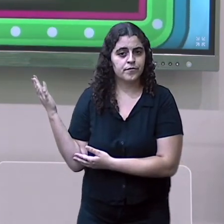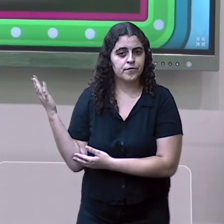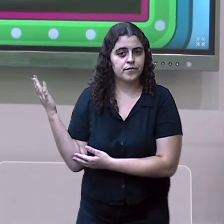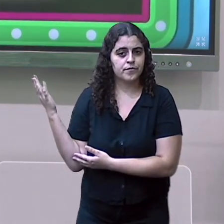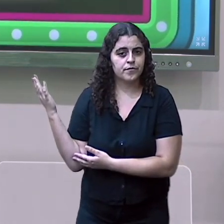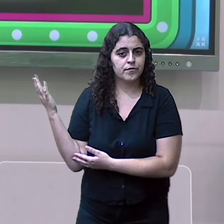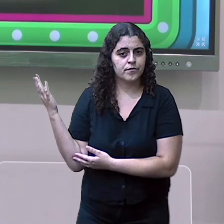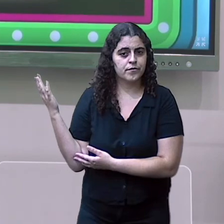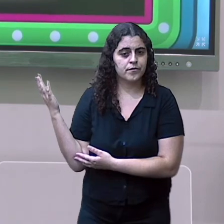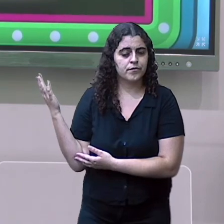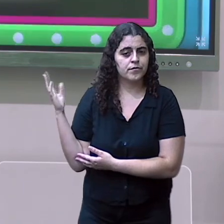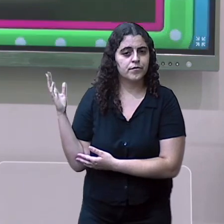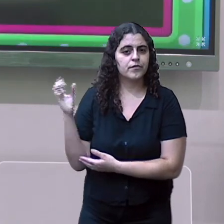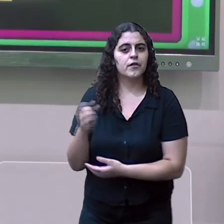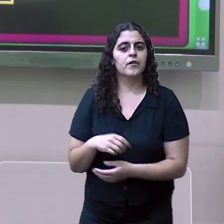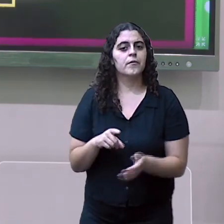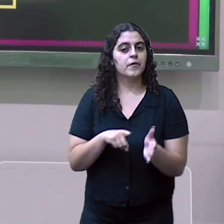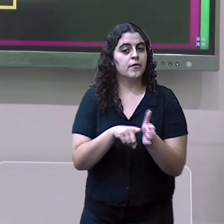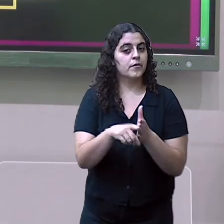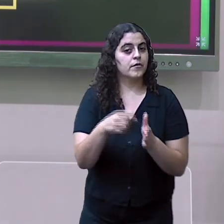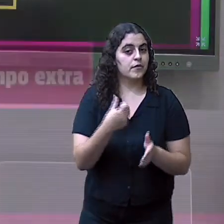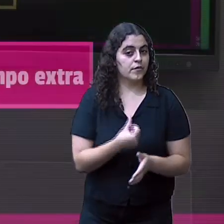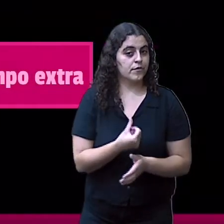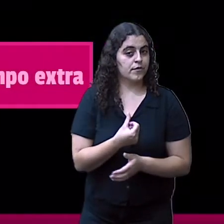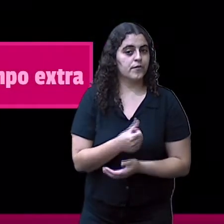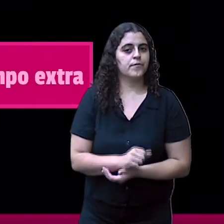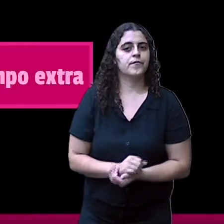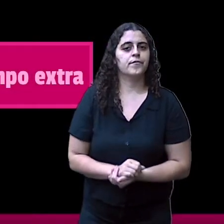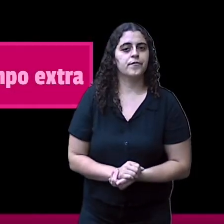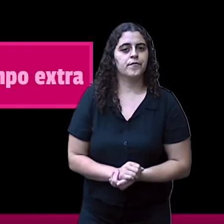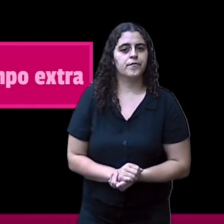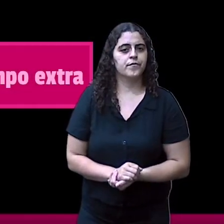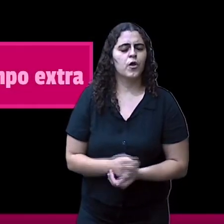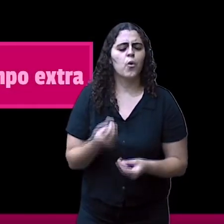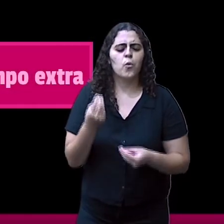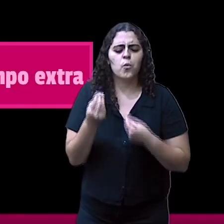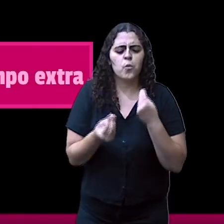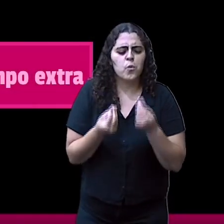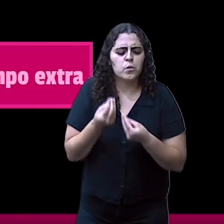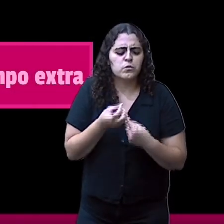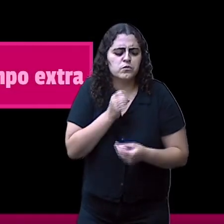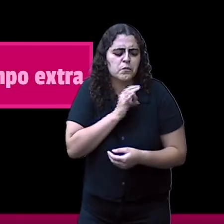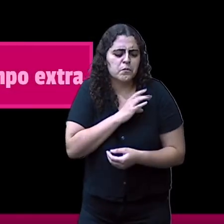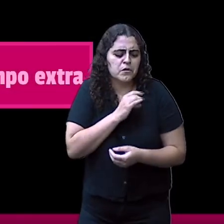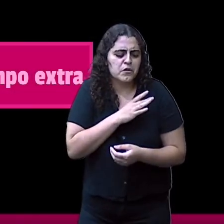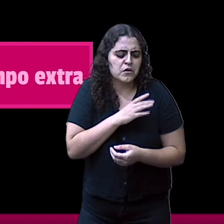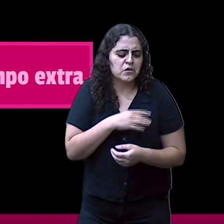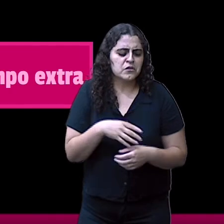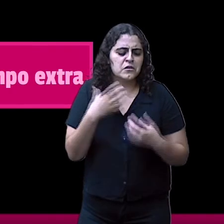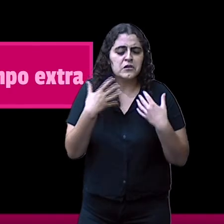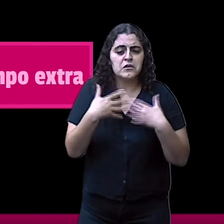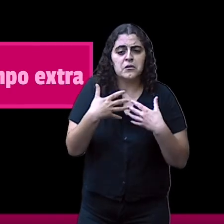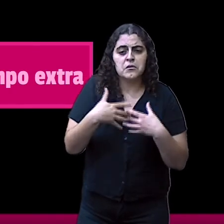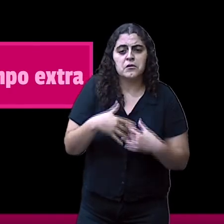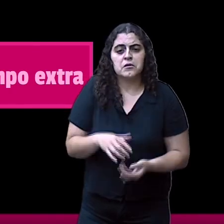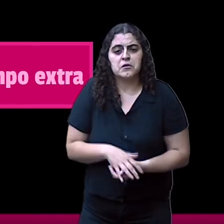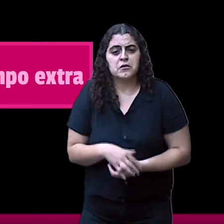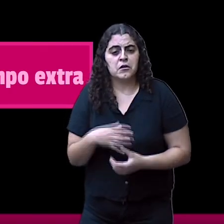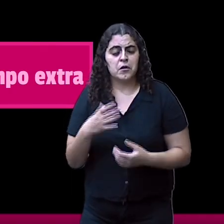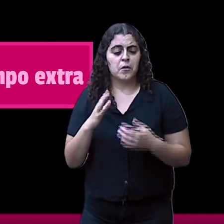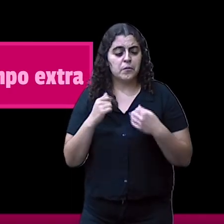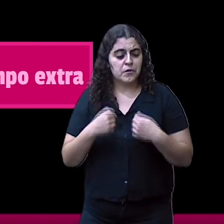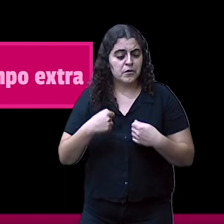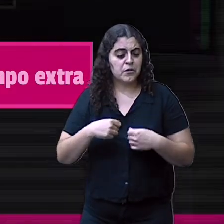Pergunta número 6, preparem-se, é uma afirmativa também. Quando o medo me atrapalha, devo pedir